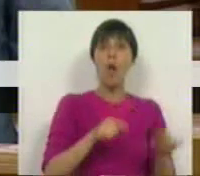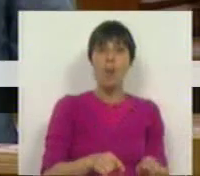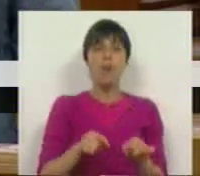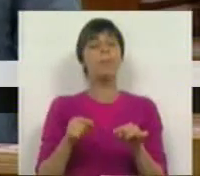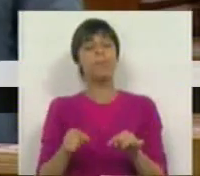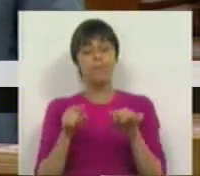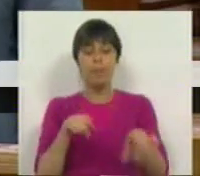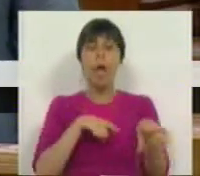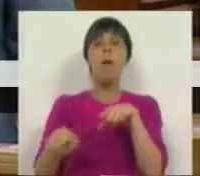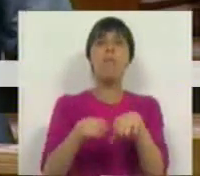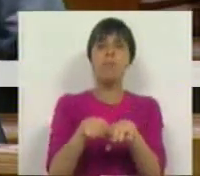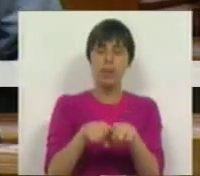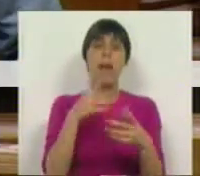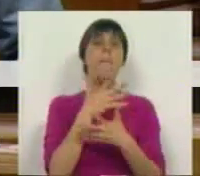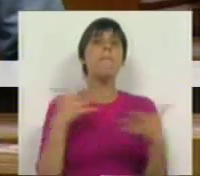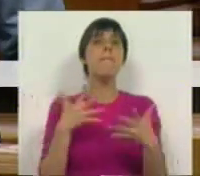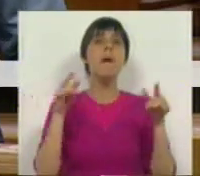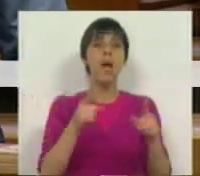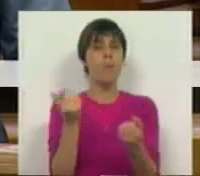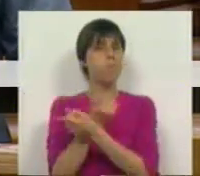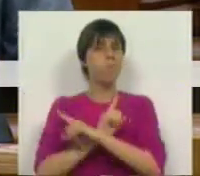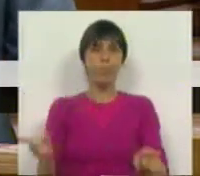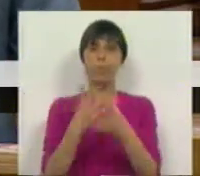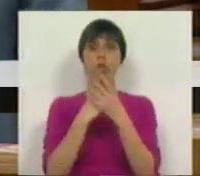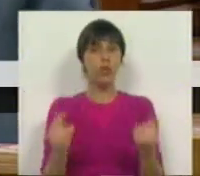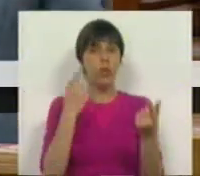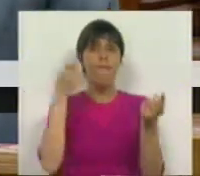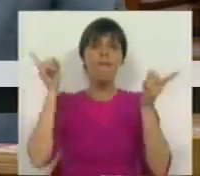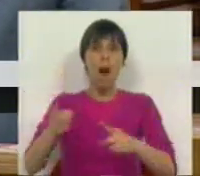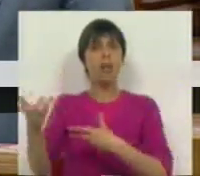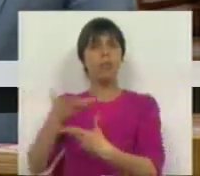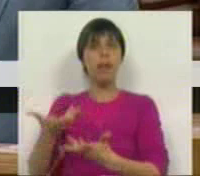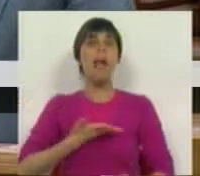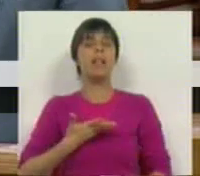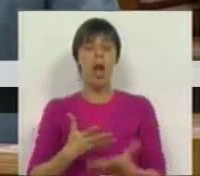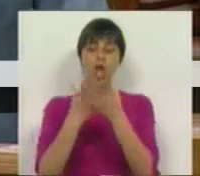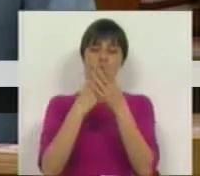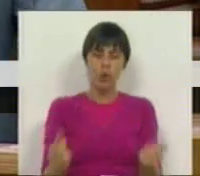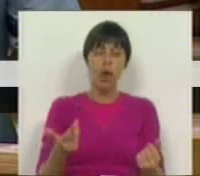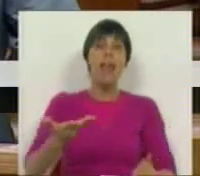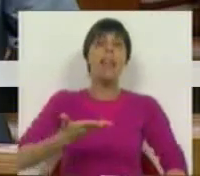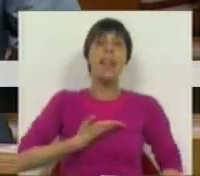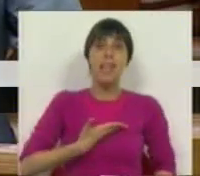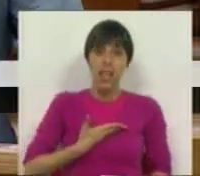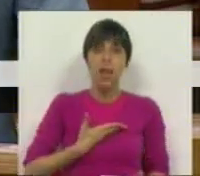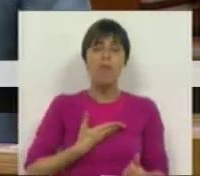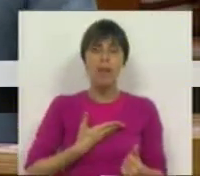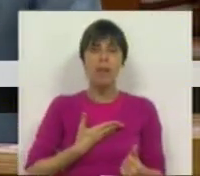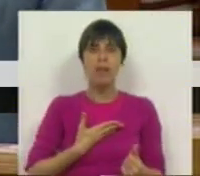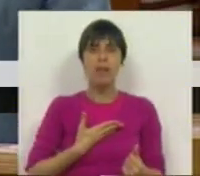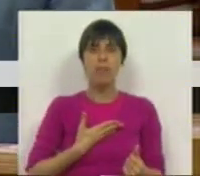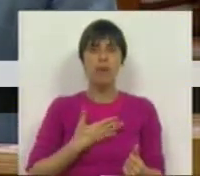esta é a política, é a maioria que impede a solução da renegociação da dívida, a solução da dívida para